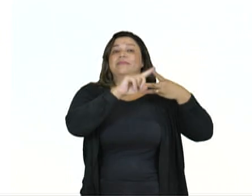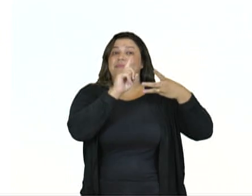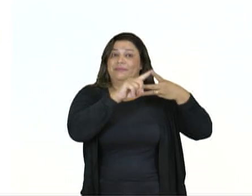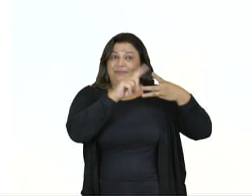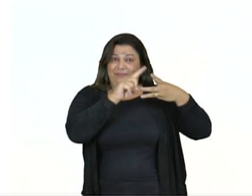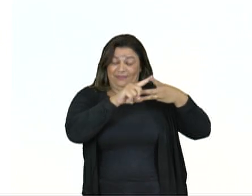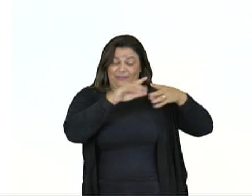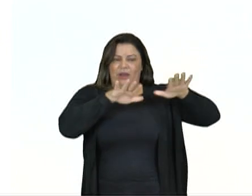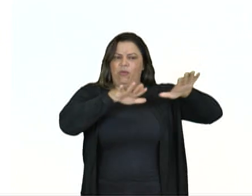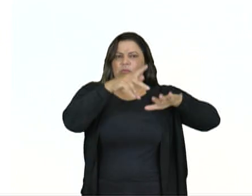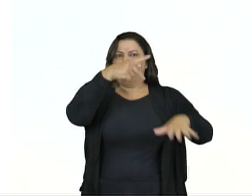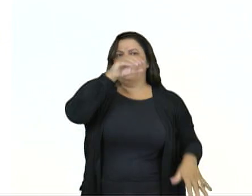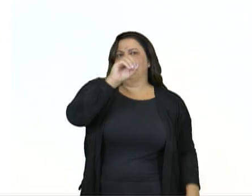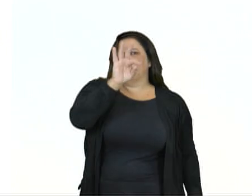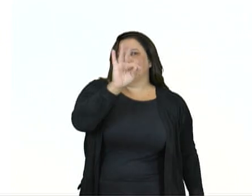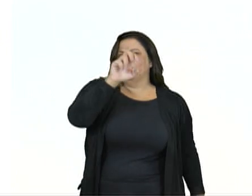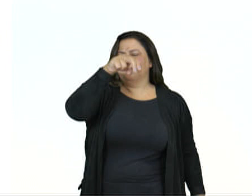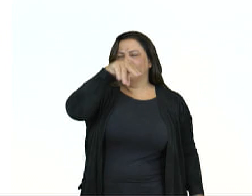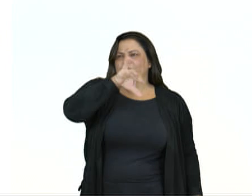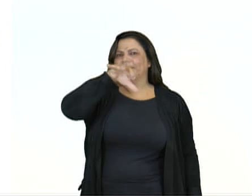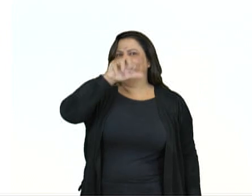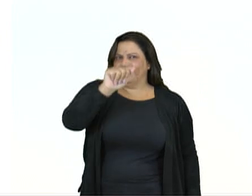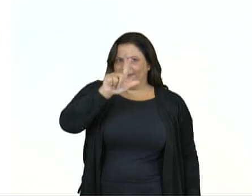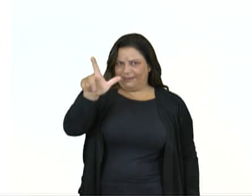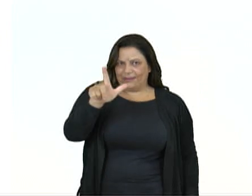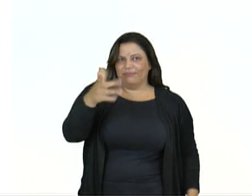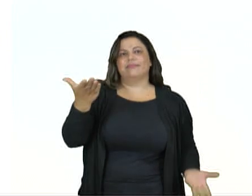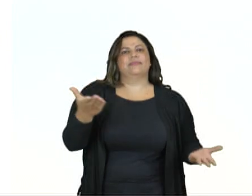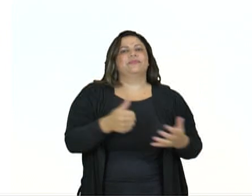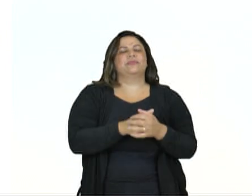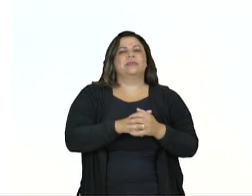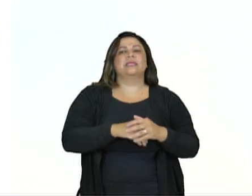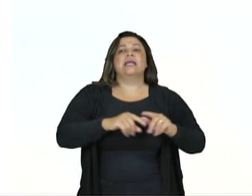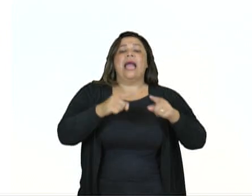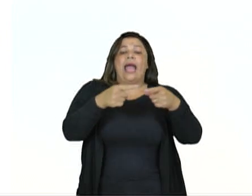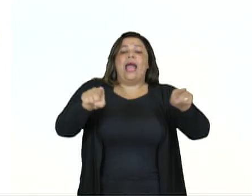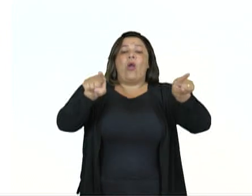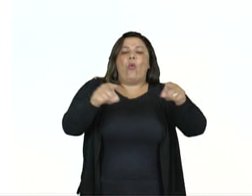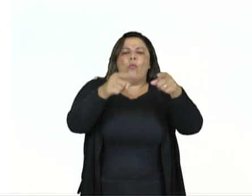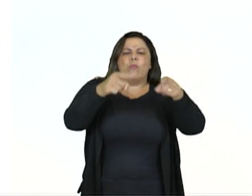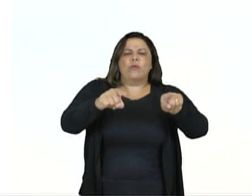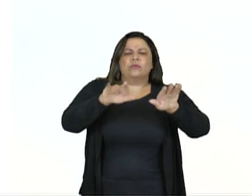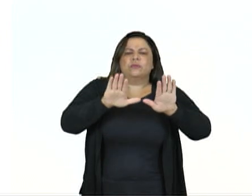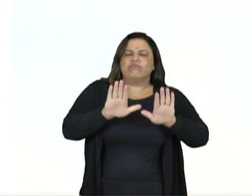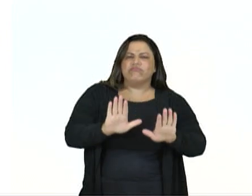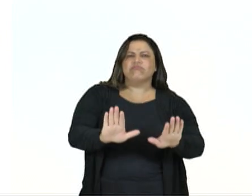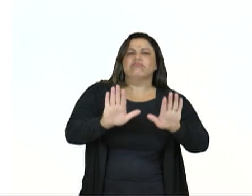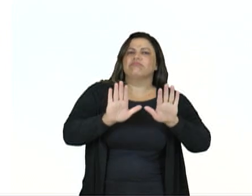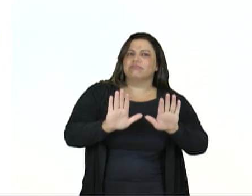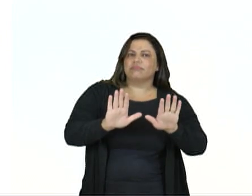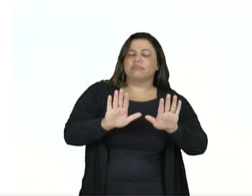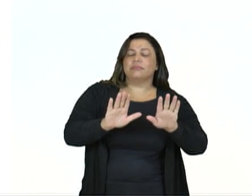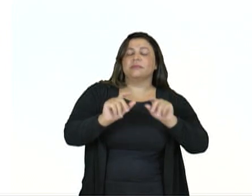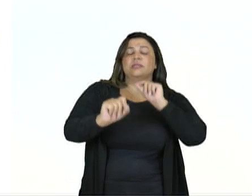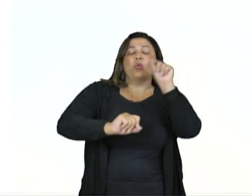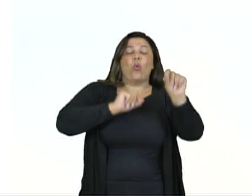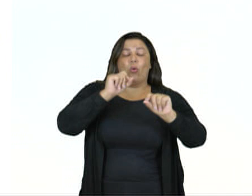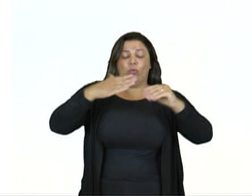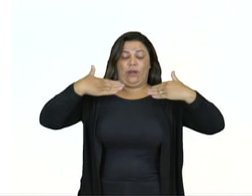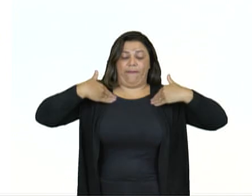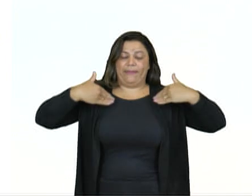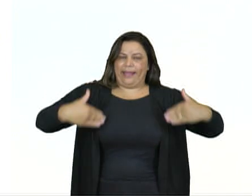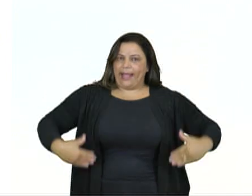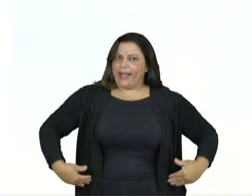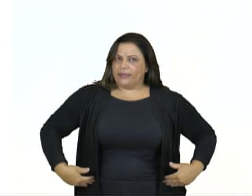Movimento potencial corresponde às pausas do movimento, ou seja, quando as partes do corpo